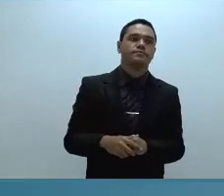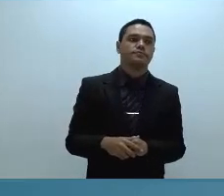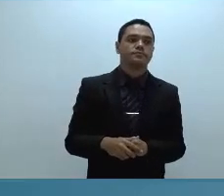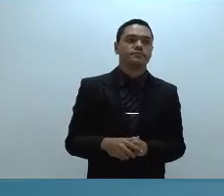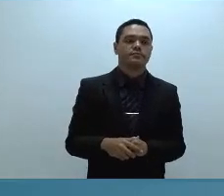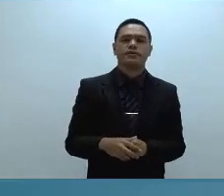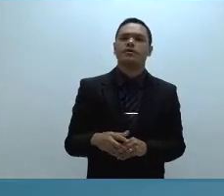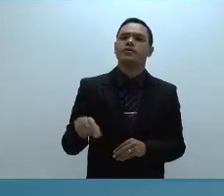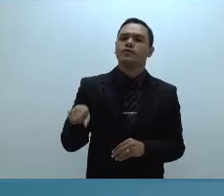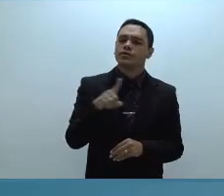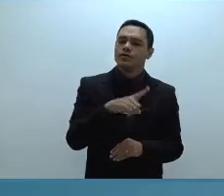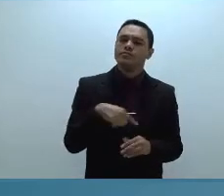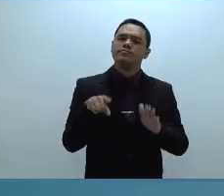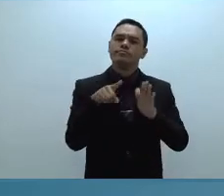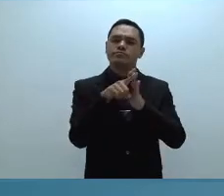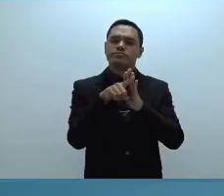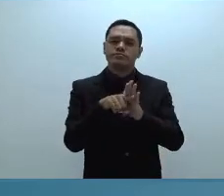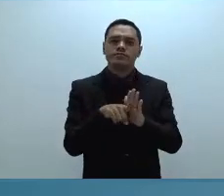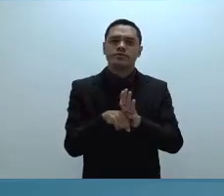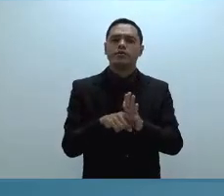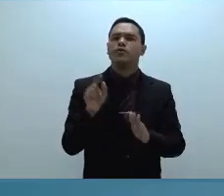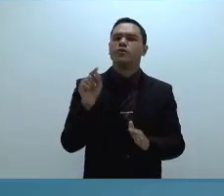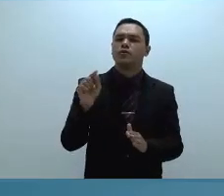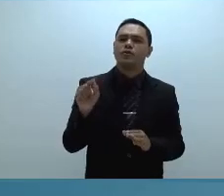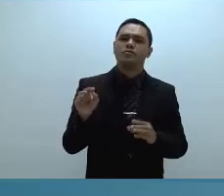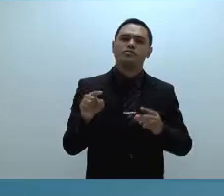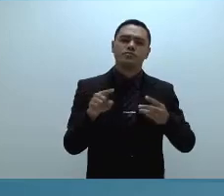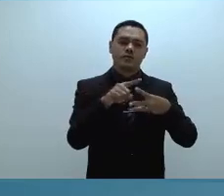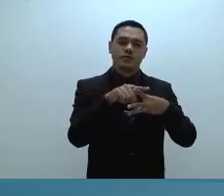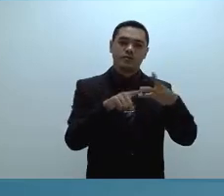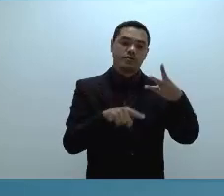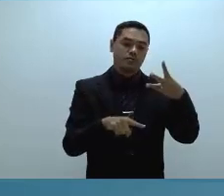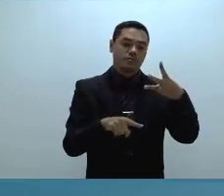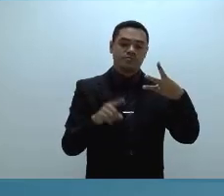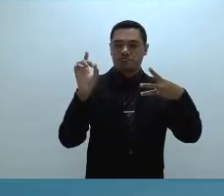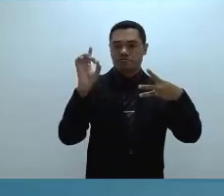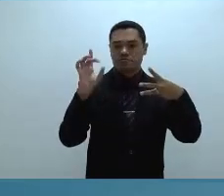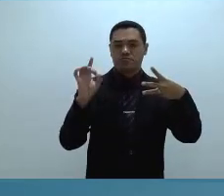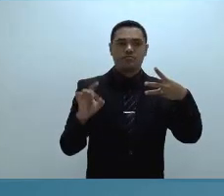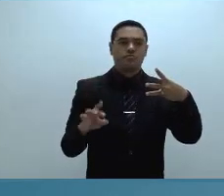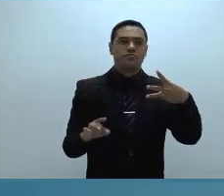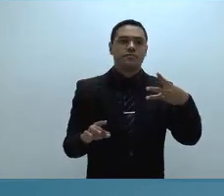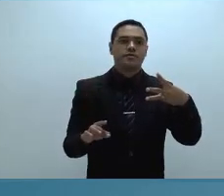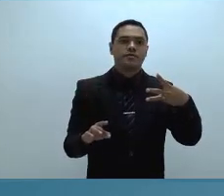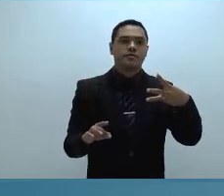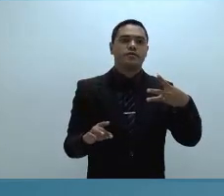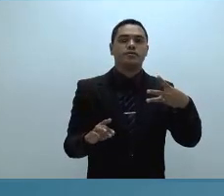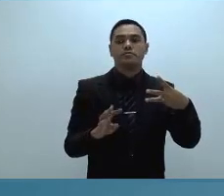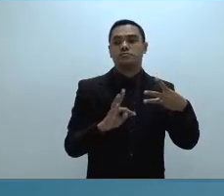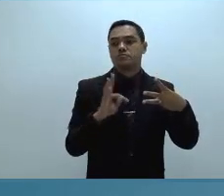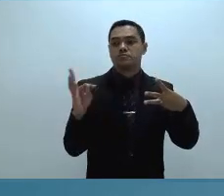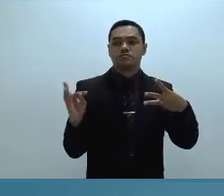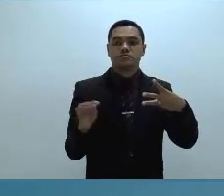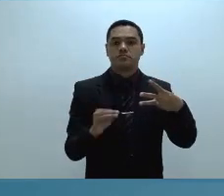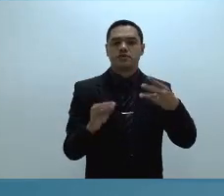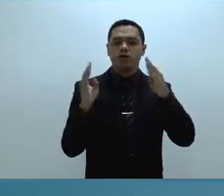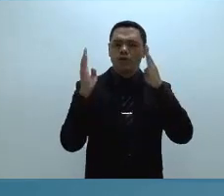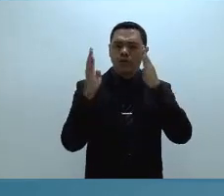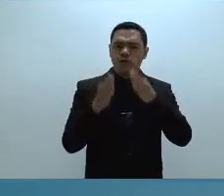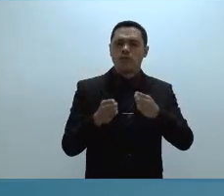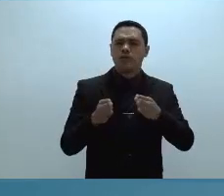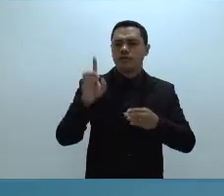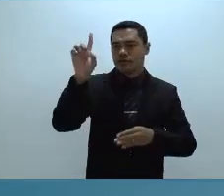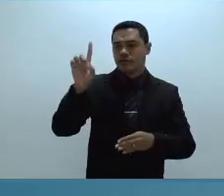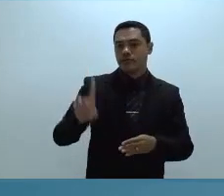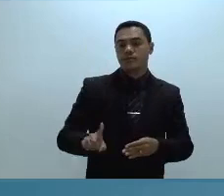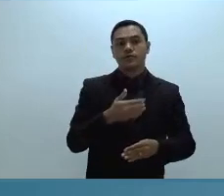colegas, como eu disse, os três critérios que envolve a competência do direito